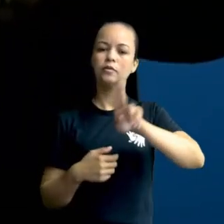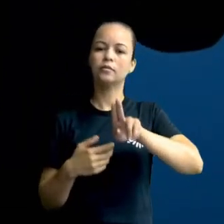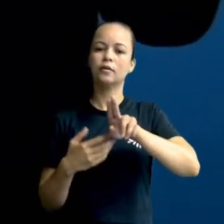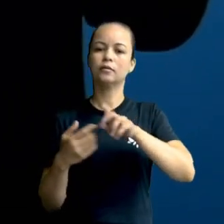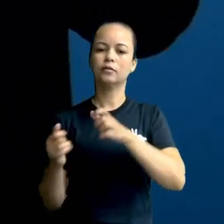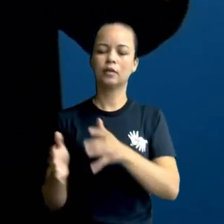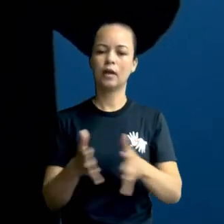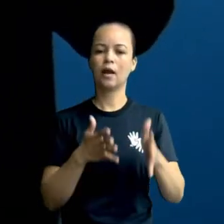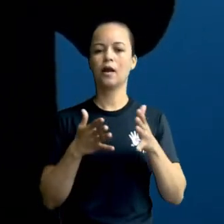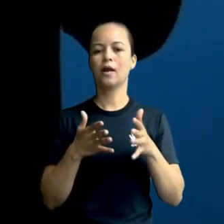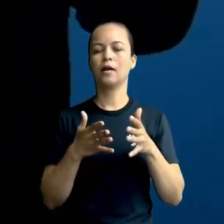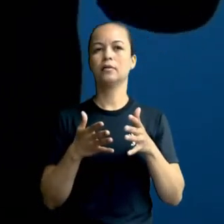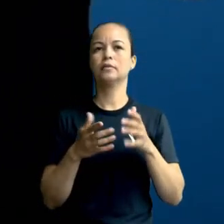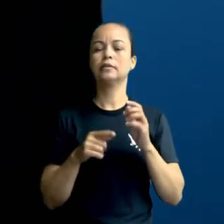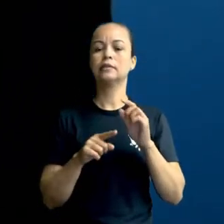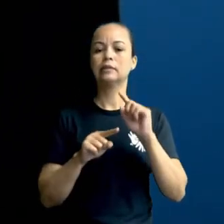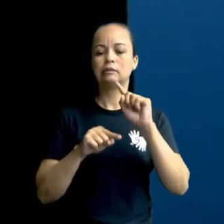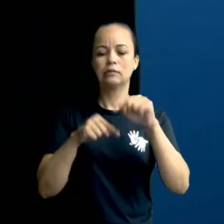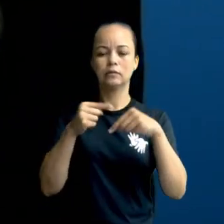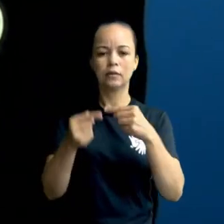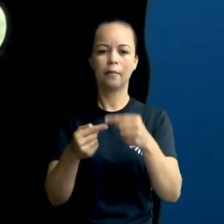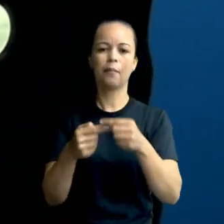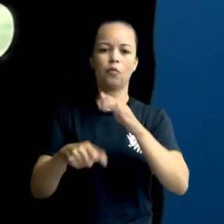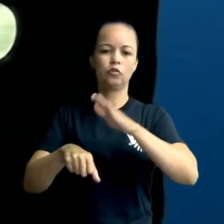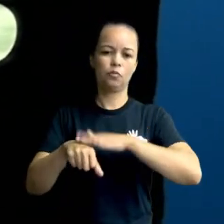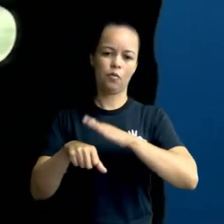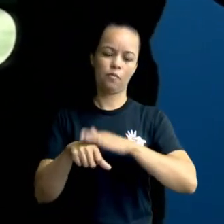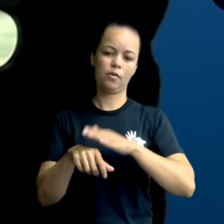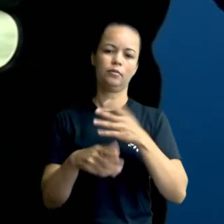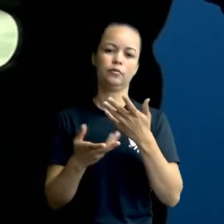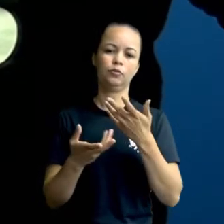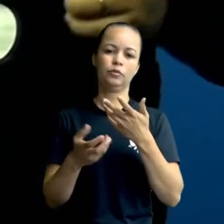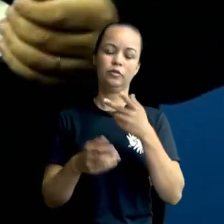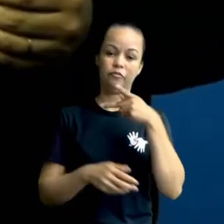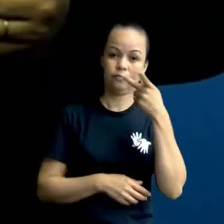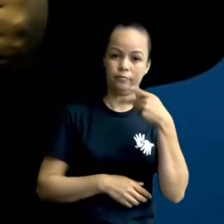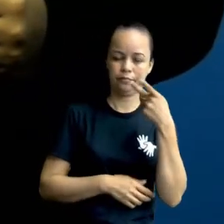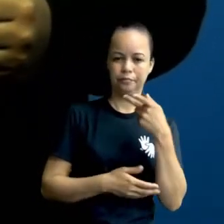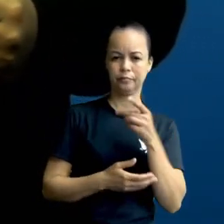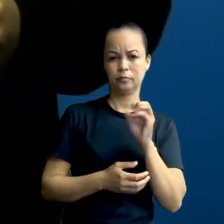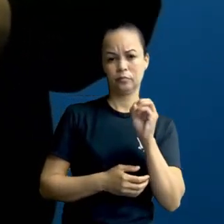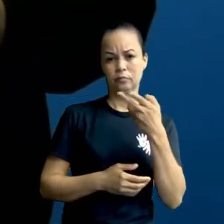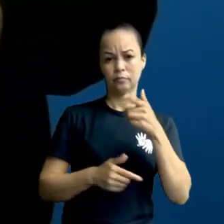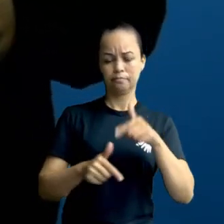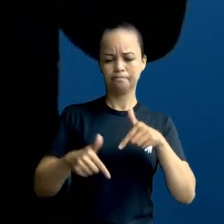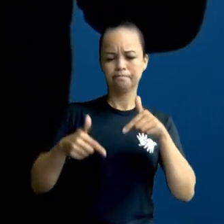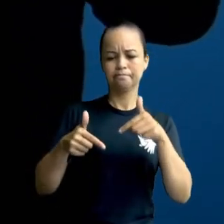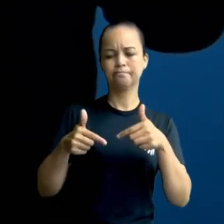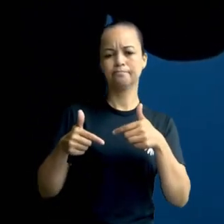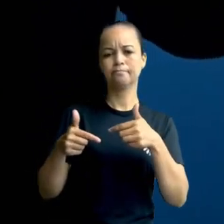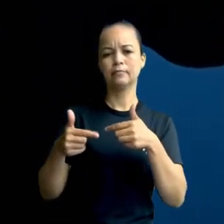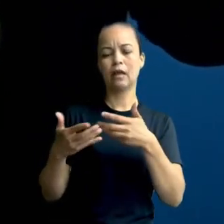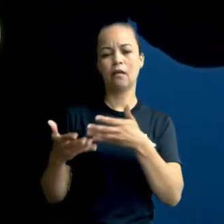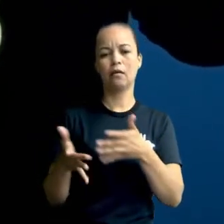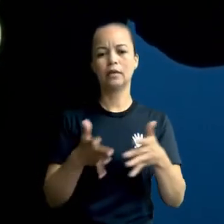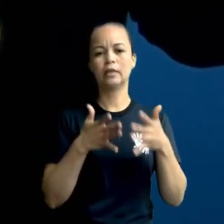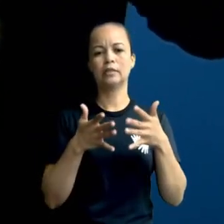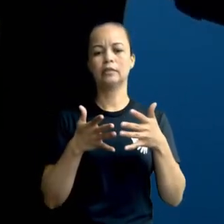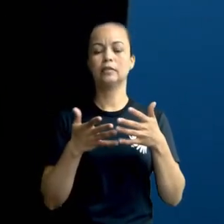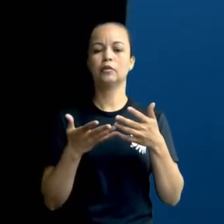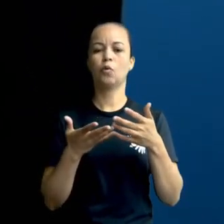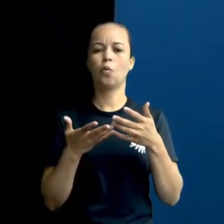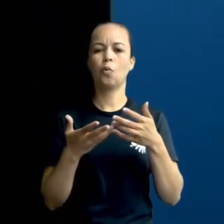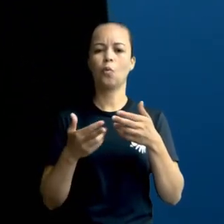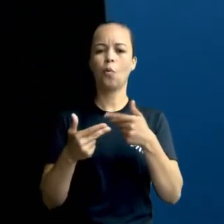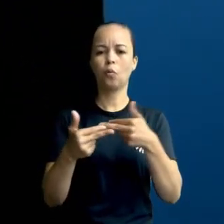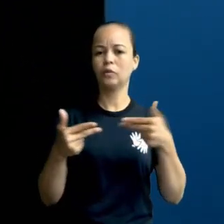se realizarão depois do momento em que falamos, ou em situações que se